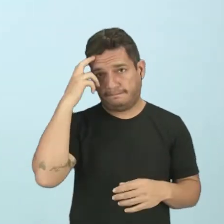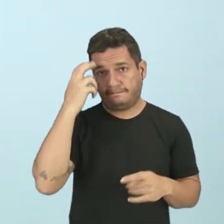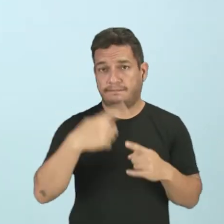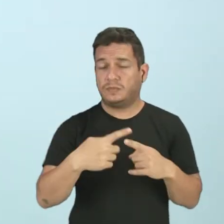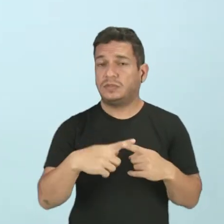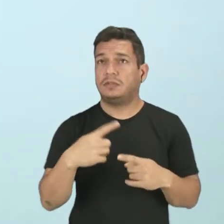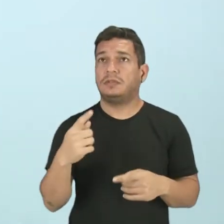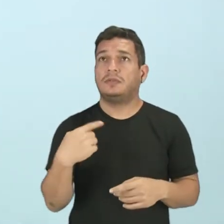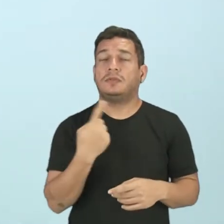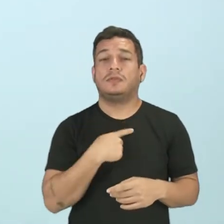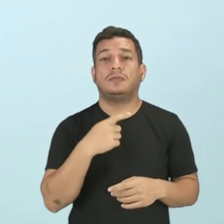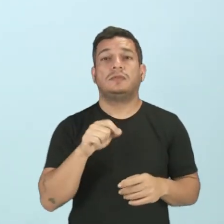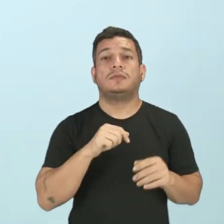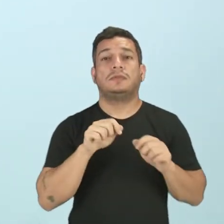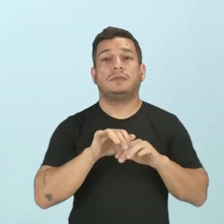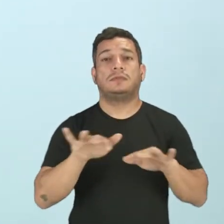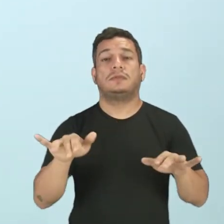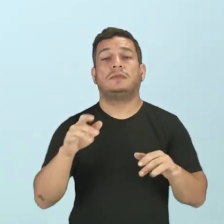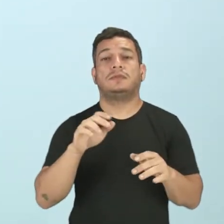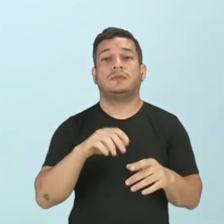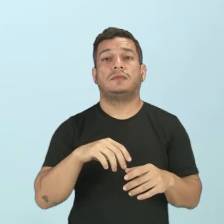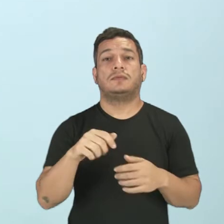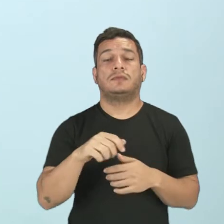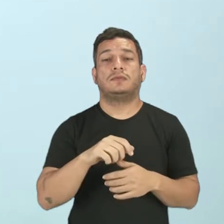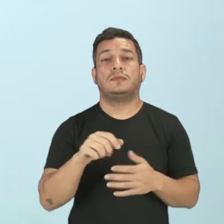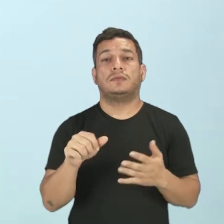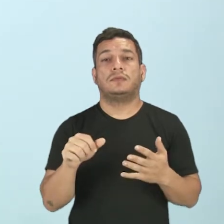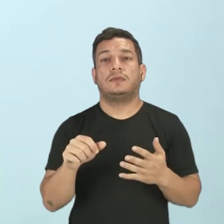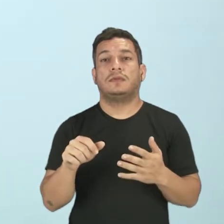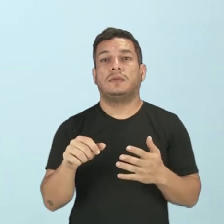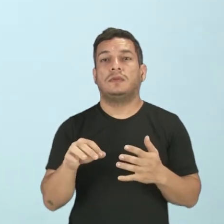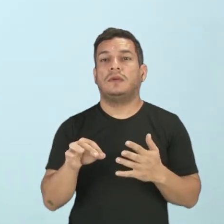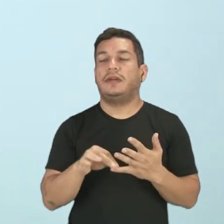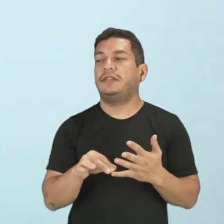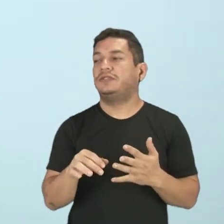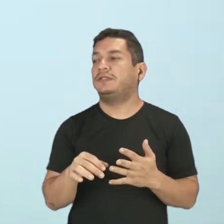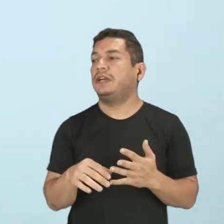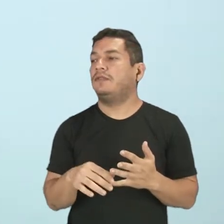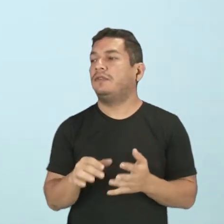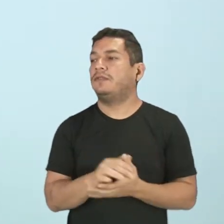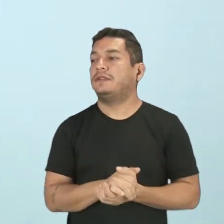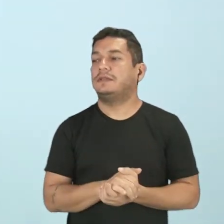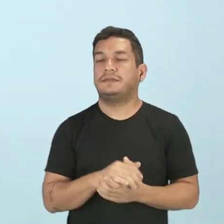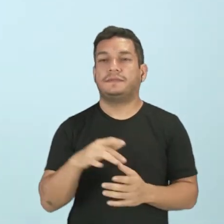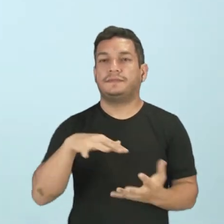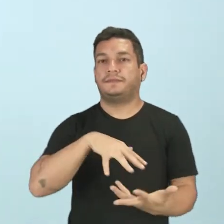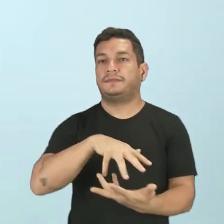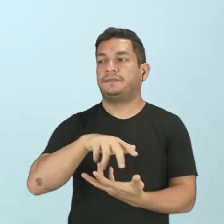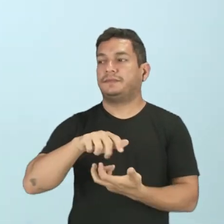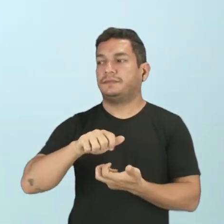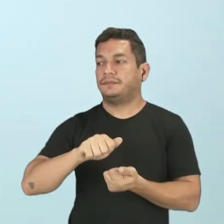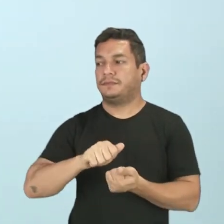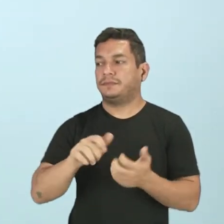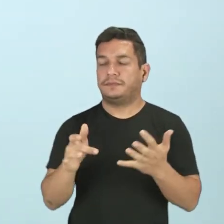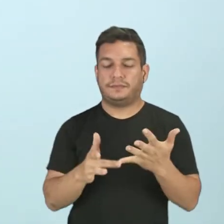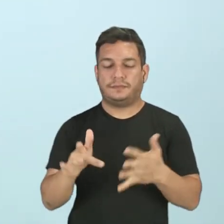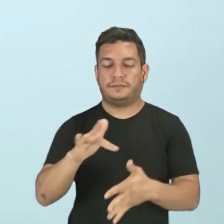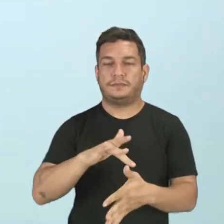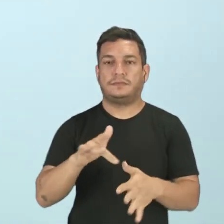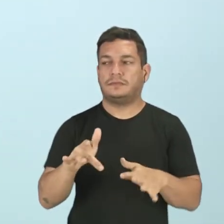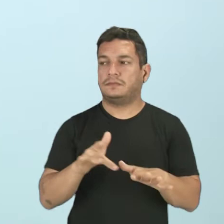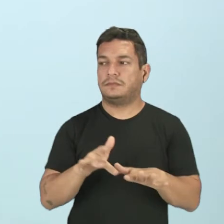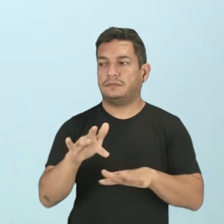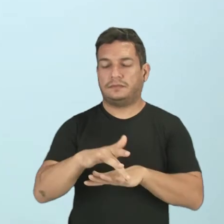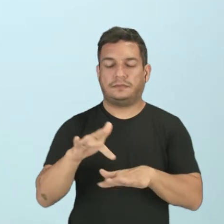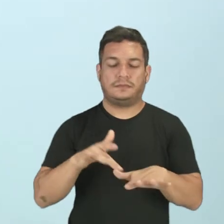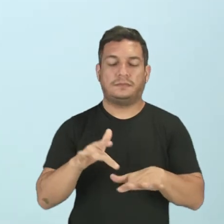uma coisa que a gente lança hoje numa rede social, em 5 minutos ela percorre o mundo inteiro. Então, isso é